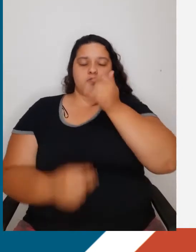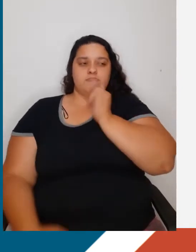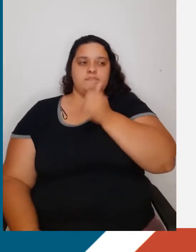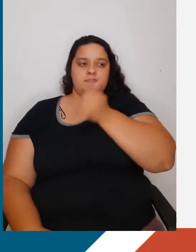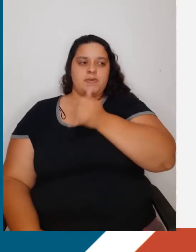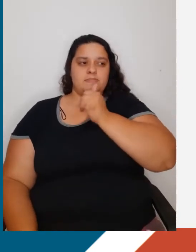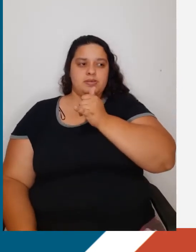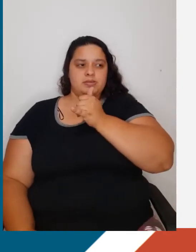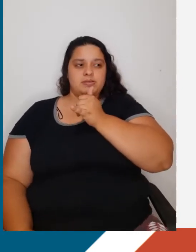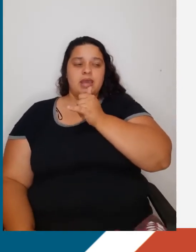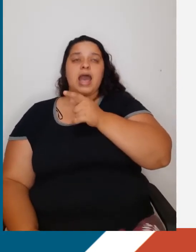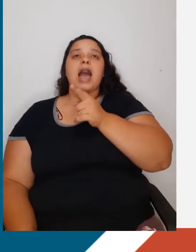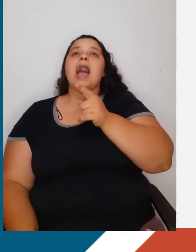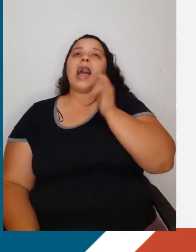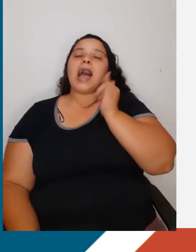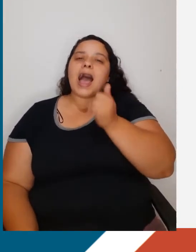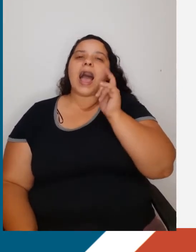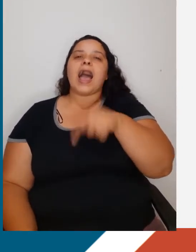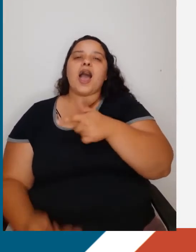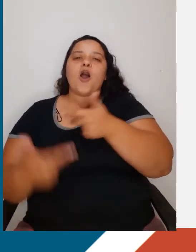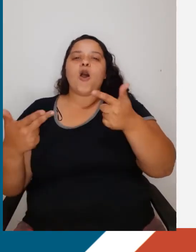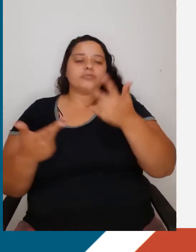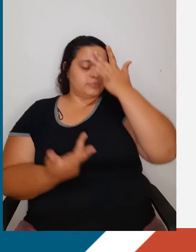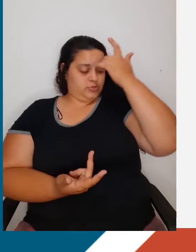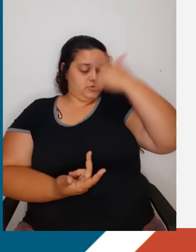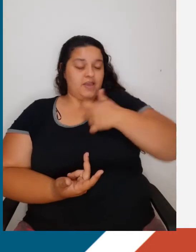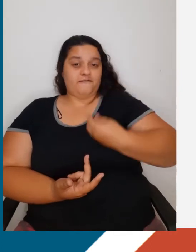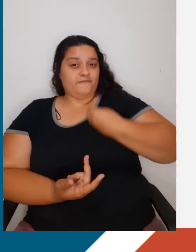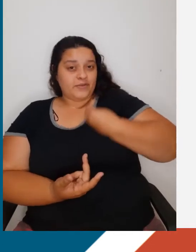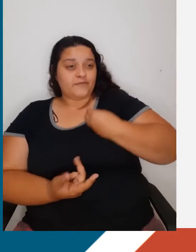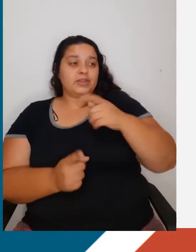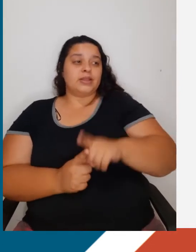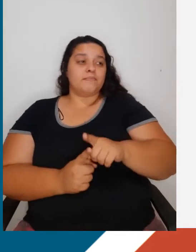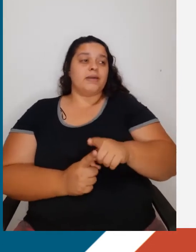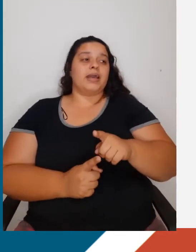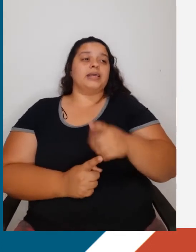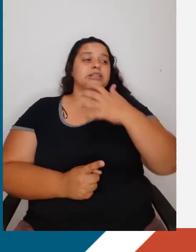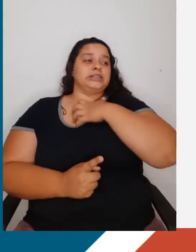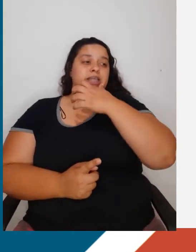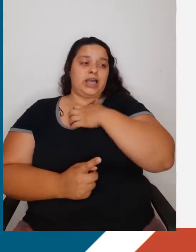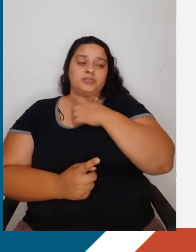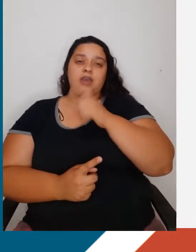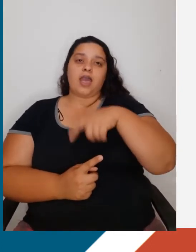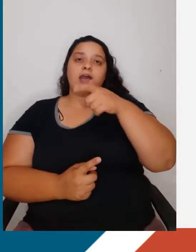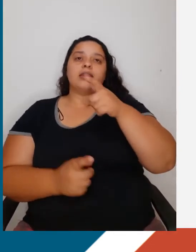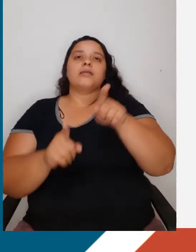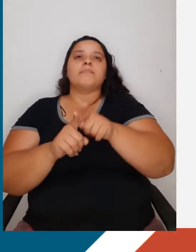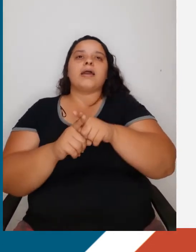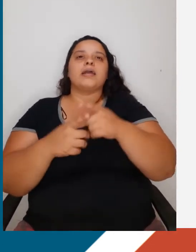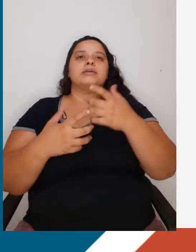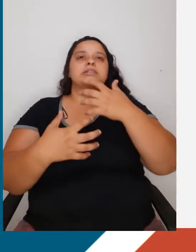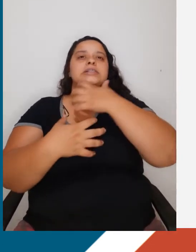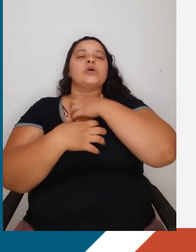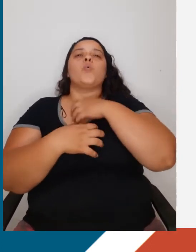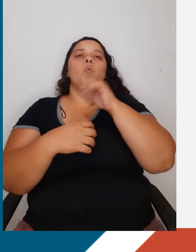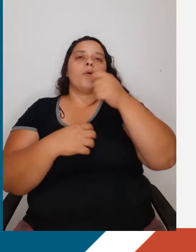a partir do que o personagem sente e vive, não de maneira impessoal, sendo explorado o caráter psicológico deste personagem. É